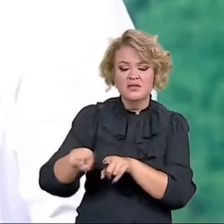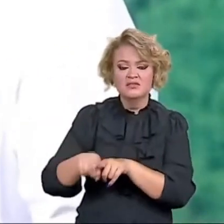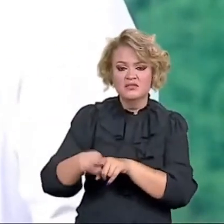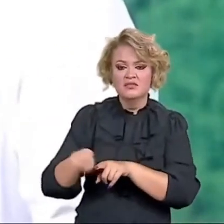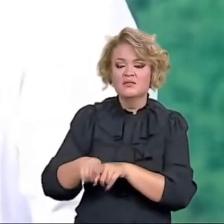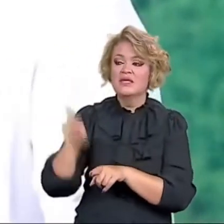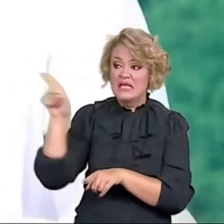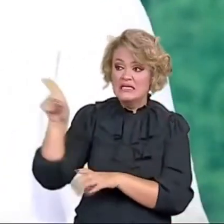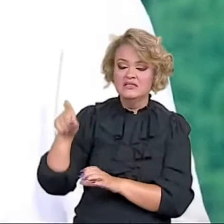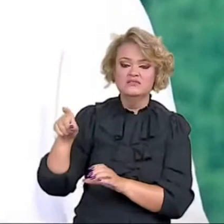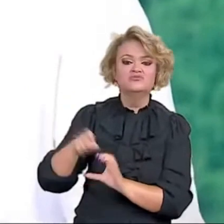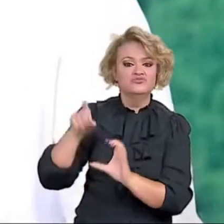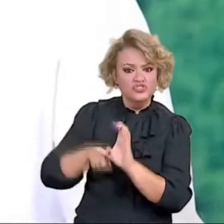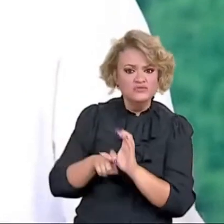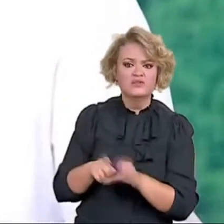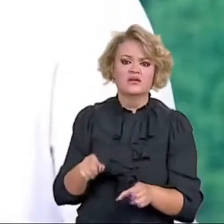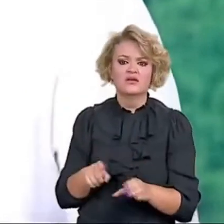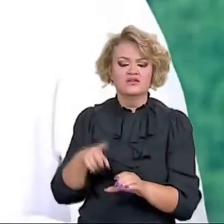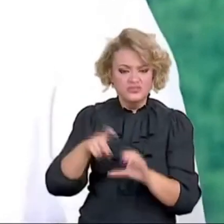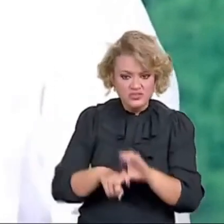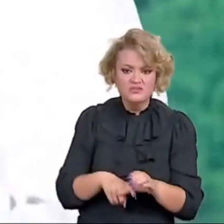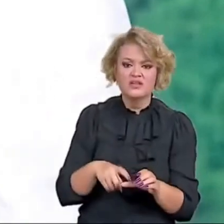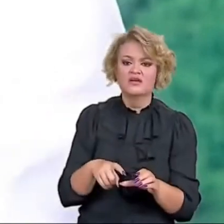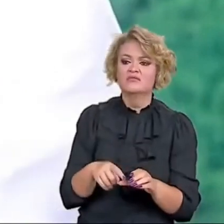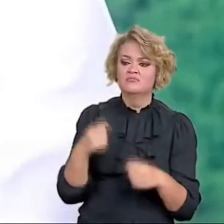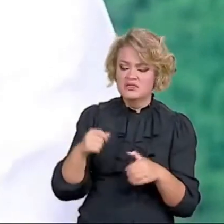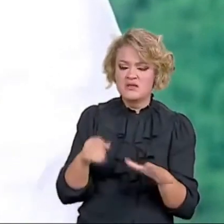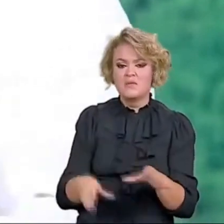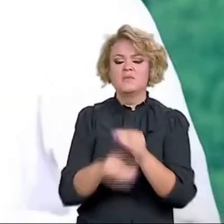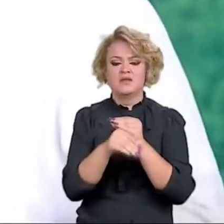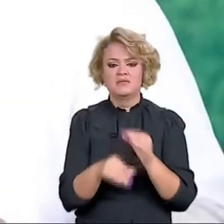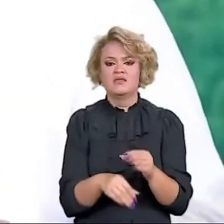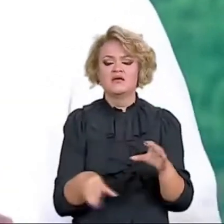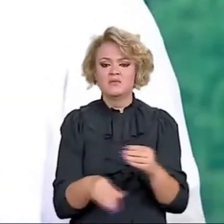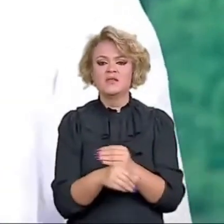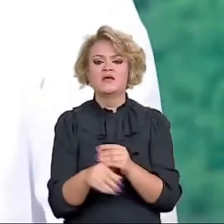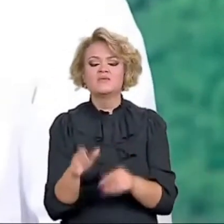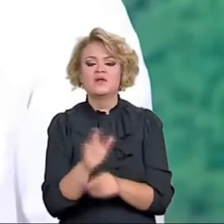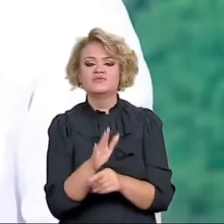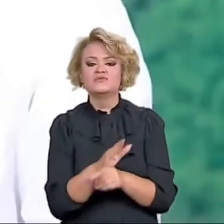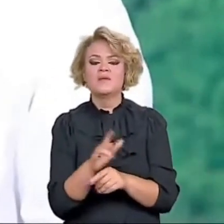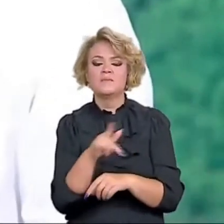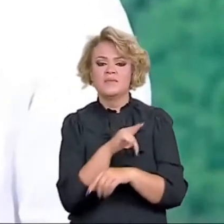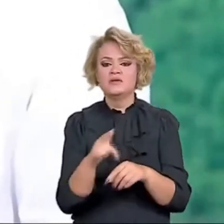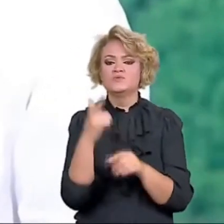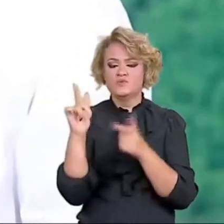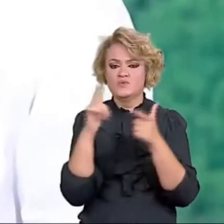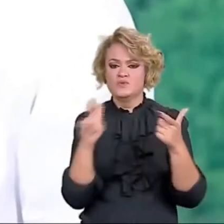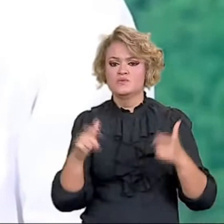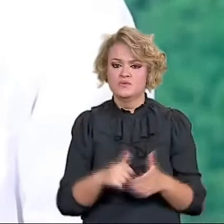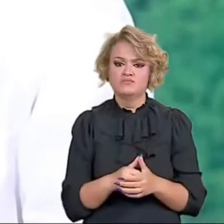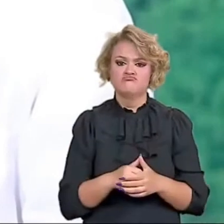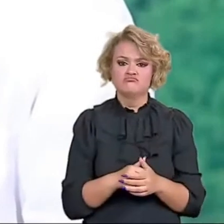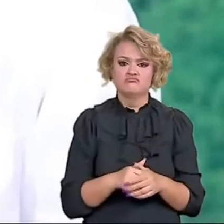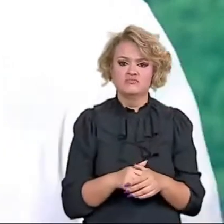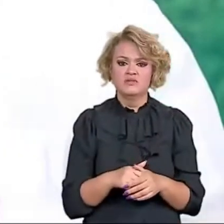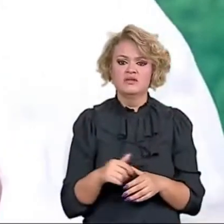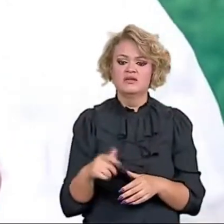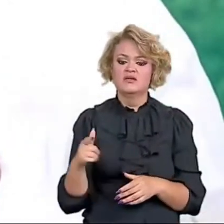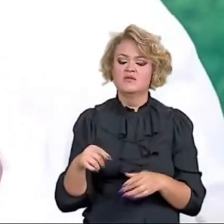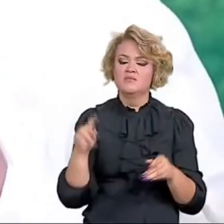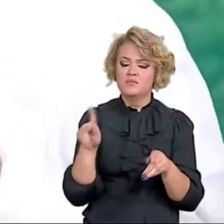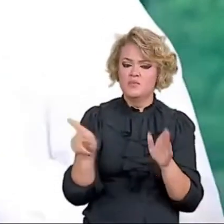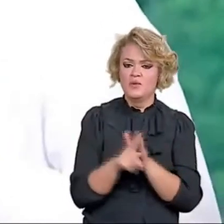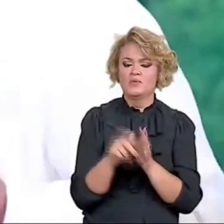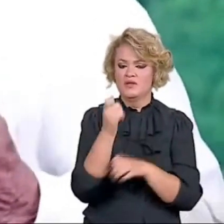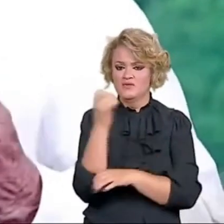do passado que é preciso repor para ajudar os países que ainda podem fazer manutenção da floresta. Aqui